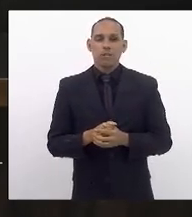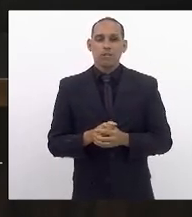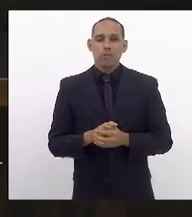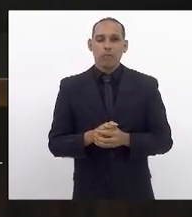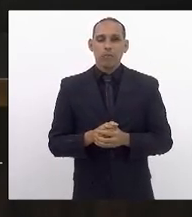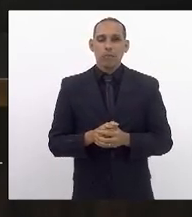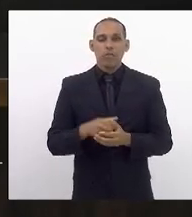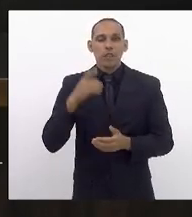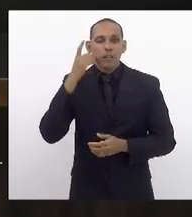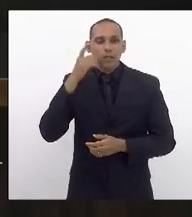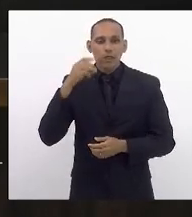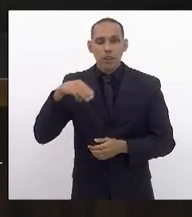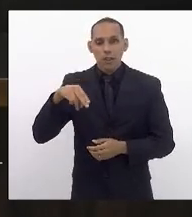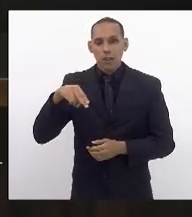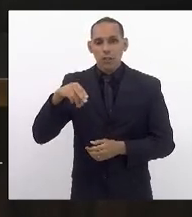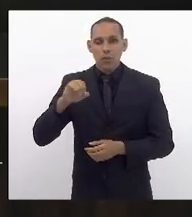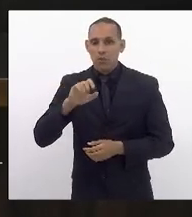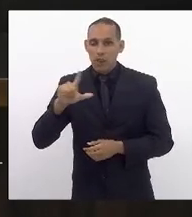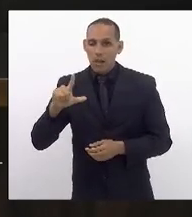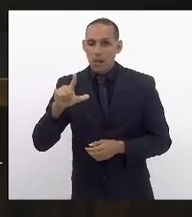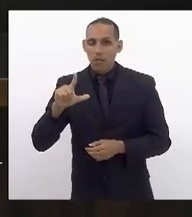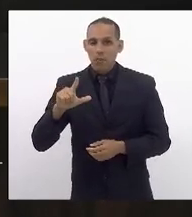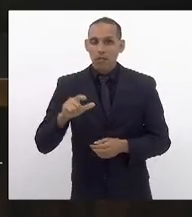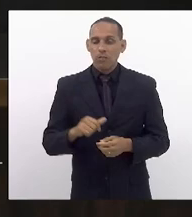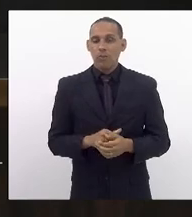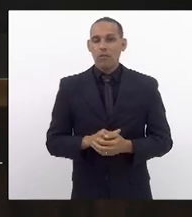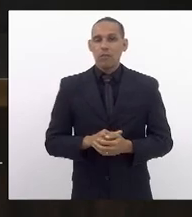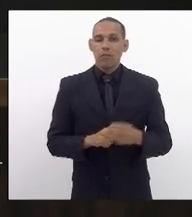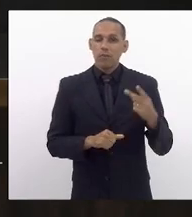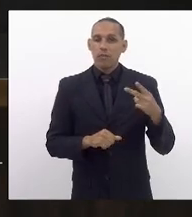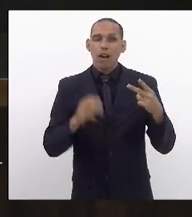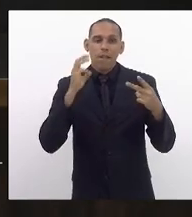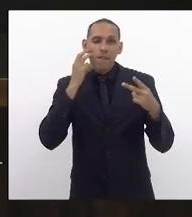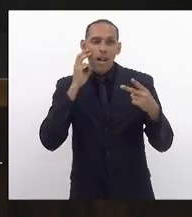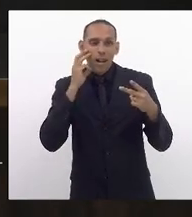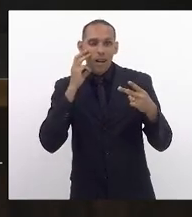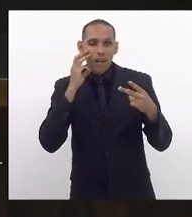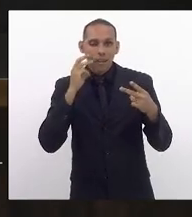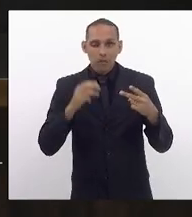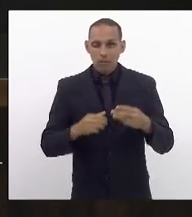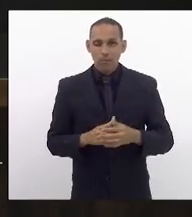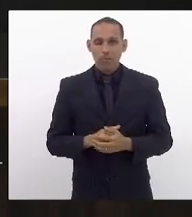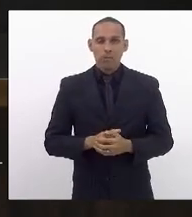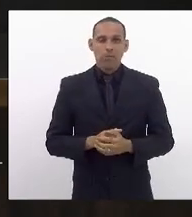deputado Noel de Carvalho, deputado Valdec Carneiro.